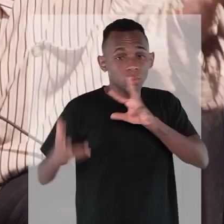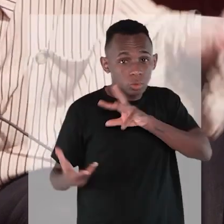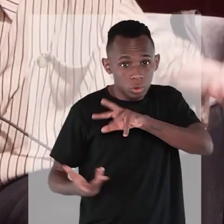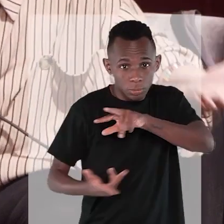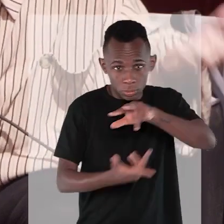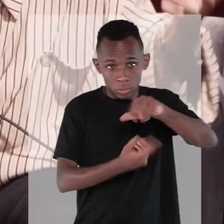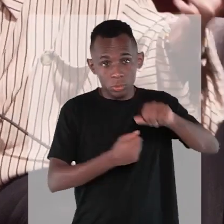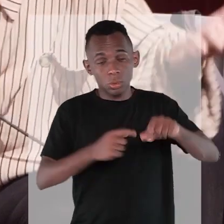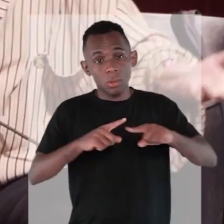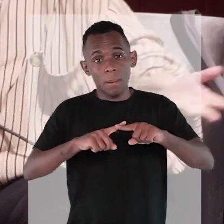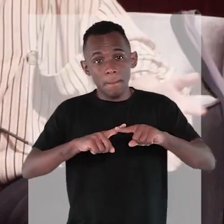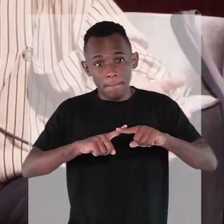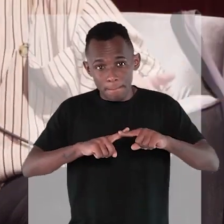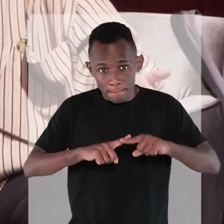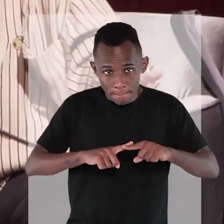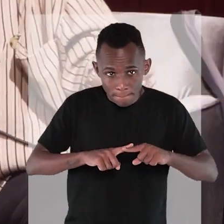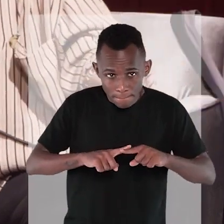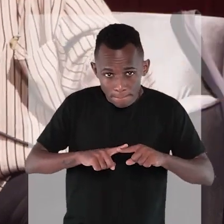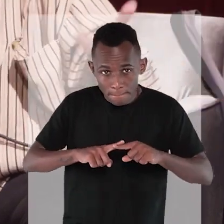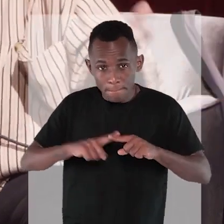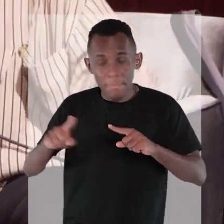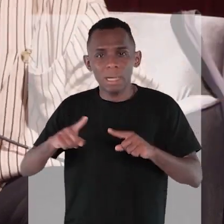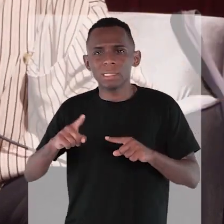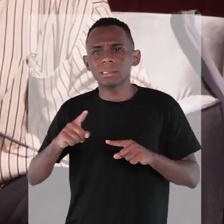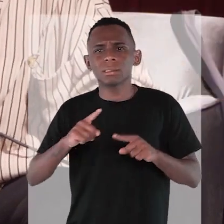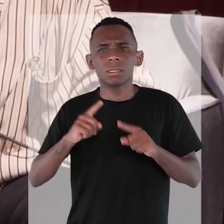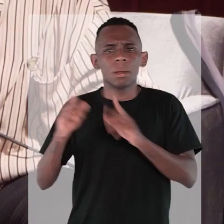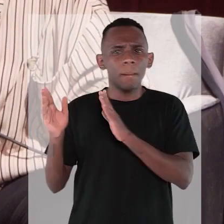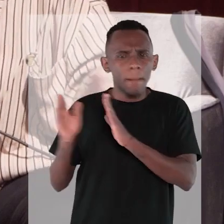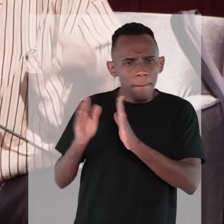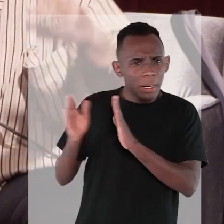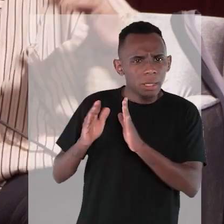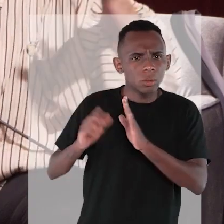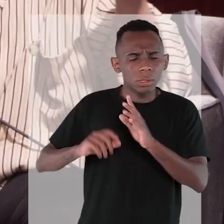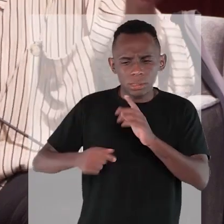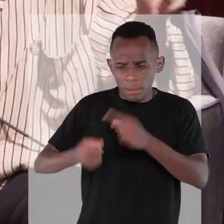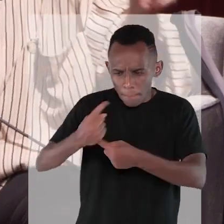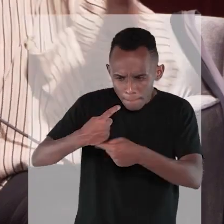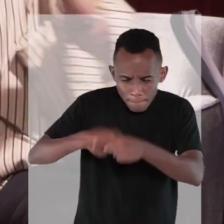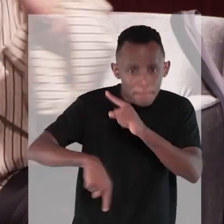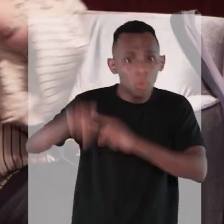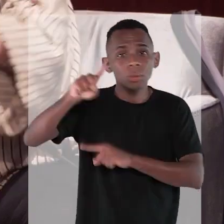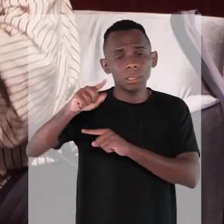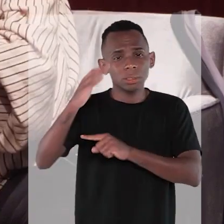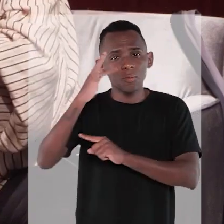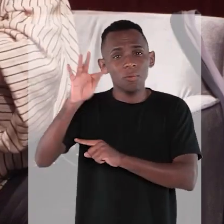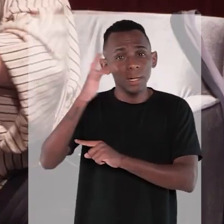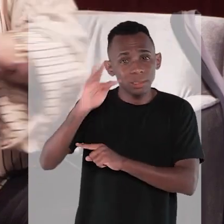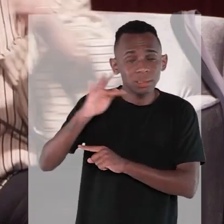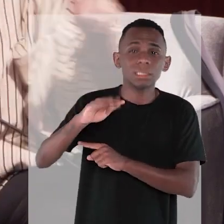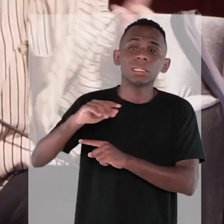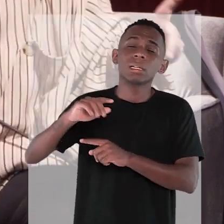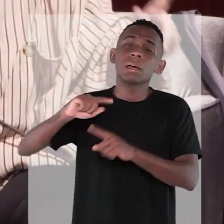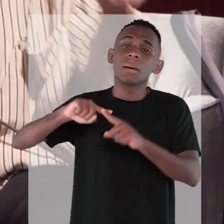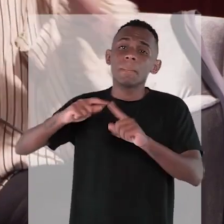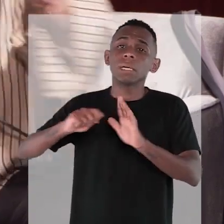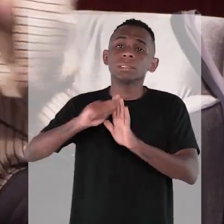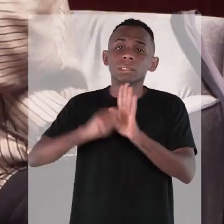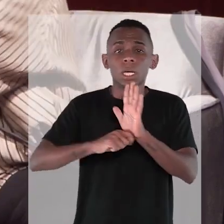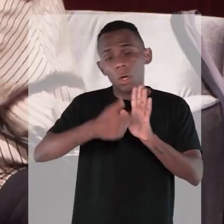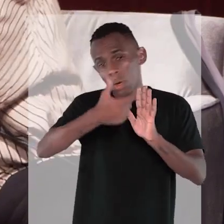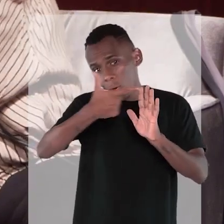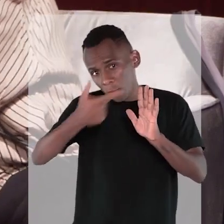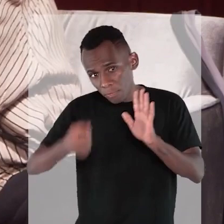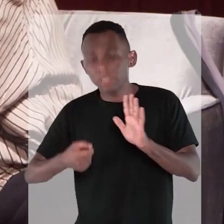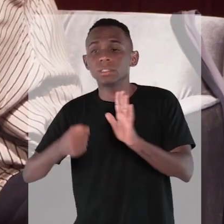cujo que está ancorada no final da Revolução Francesa, no Thermidor, atravessa o século XX com duas